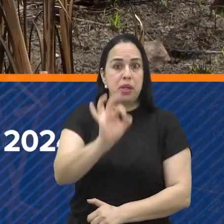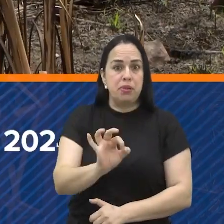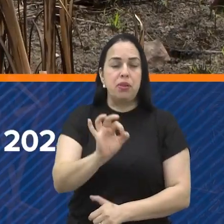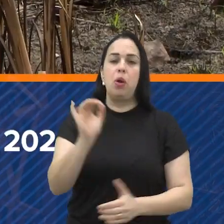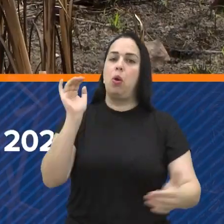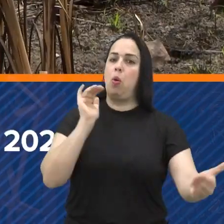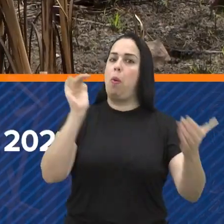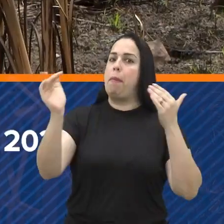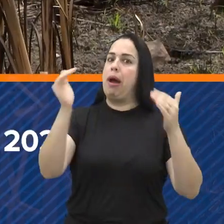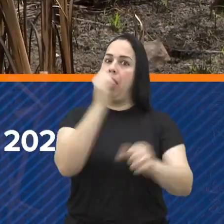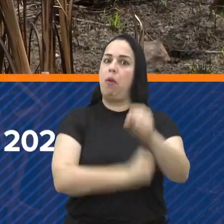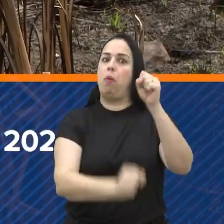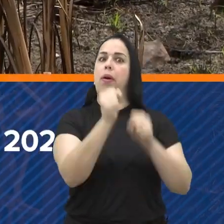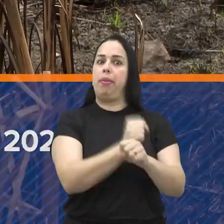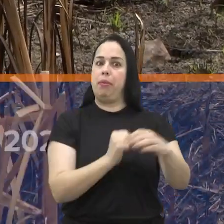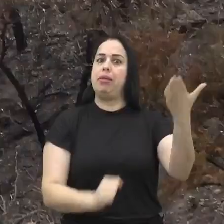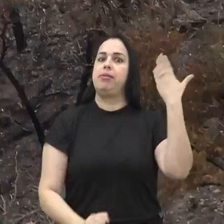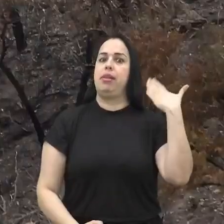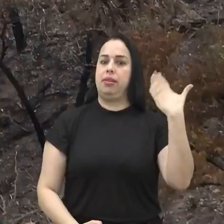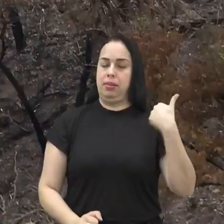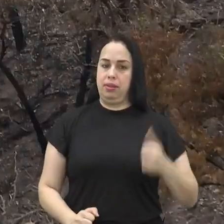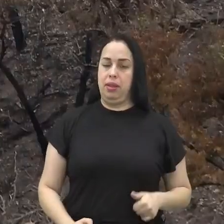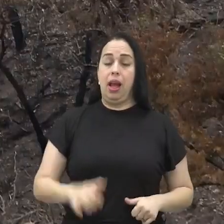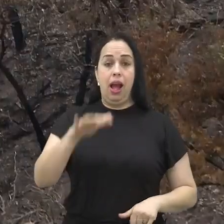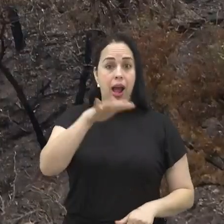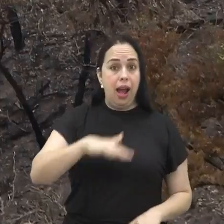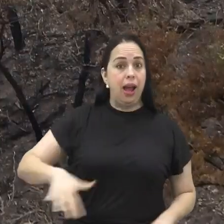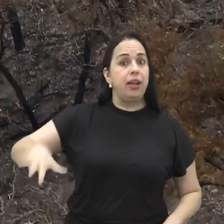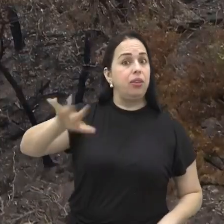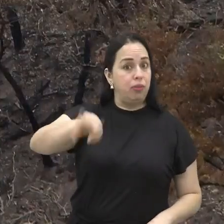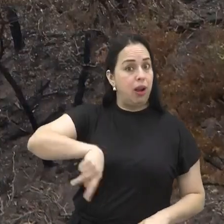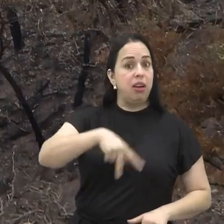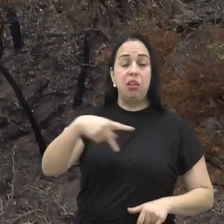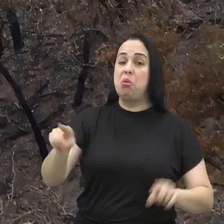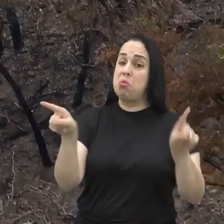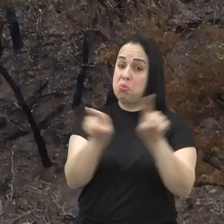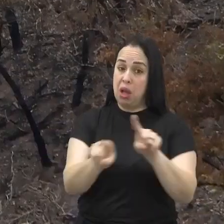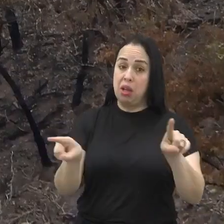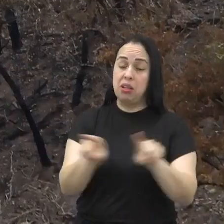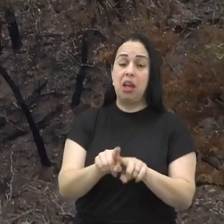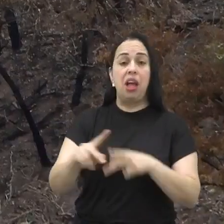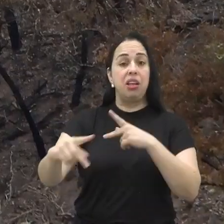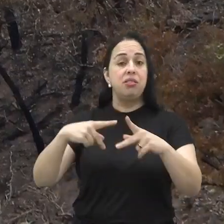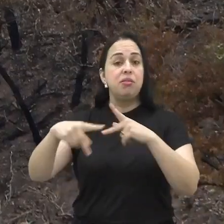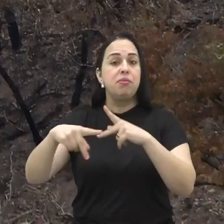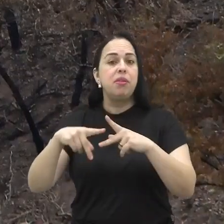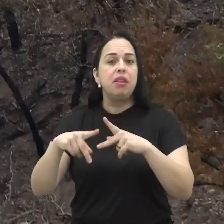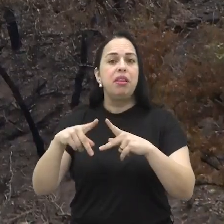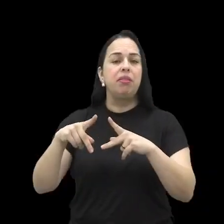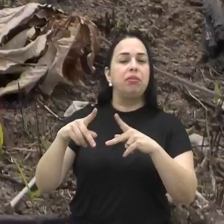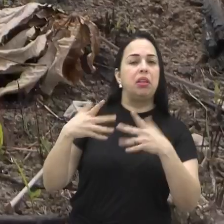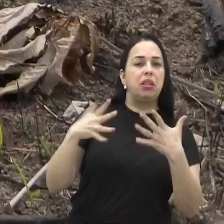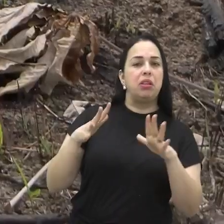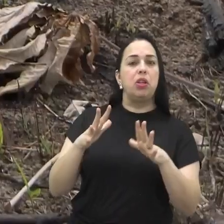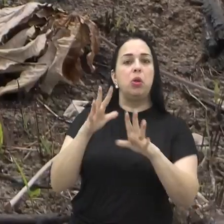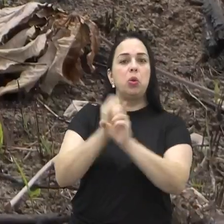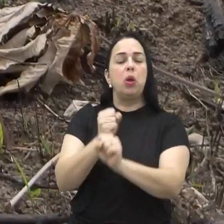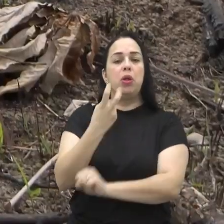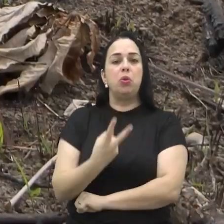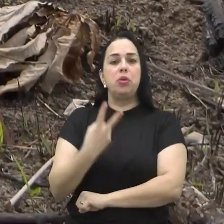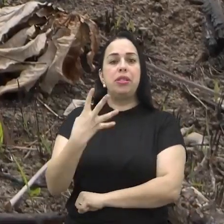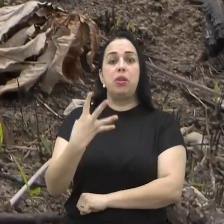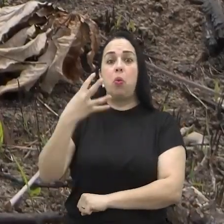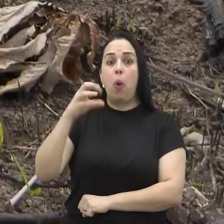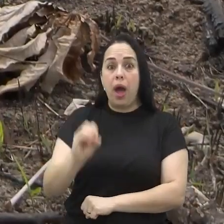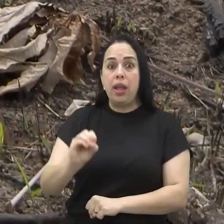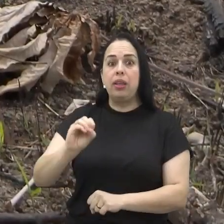no comparativo com 2023. Na nossa região não foi diferente. Aqui em São José dos Campos, foram